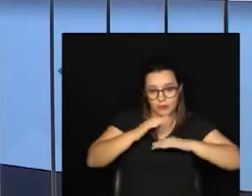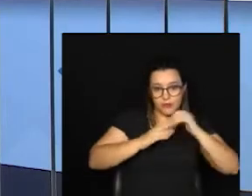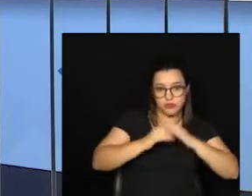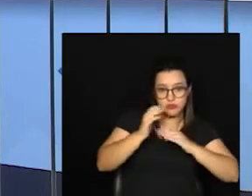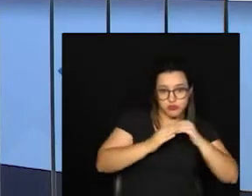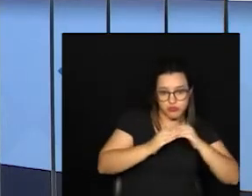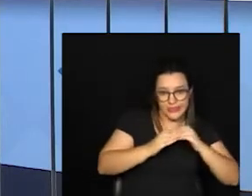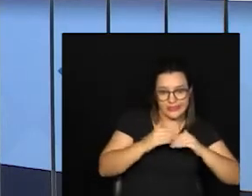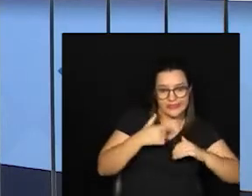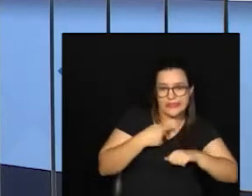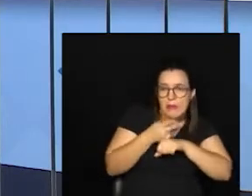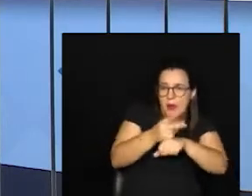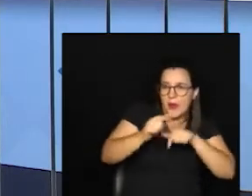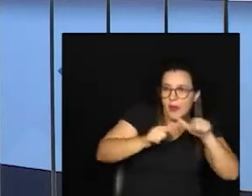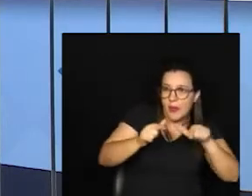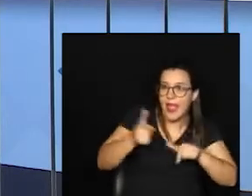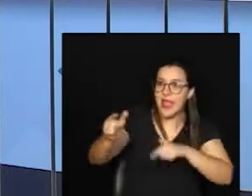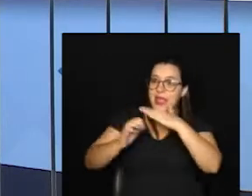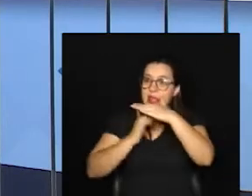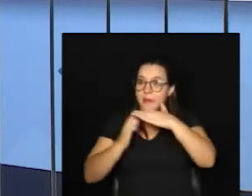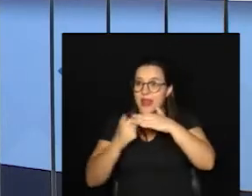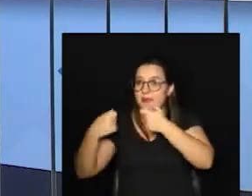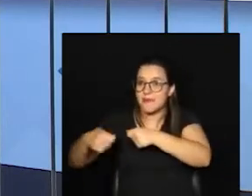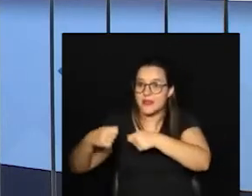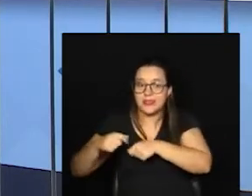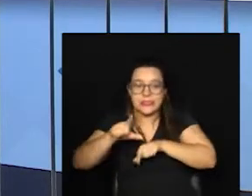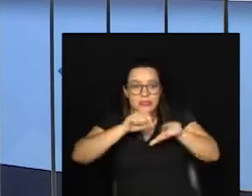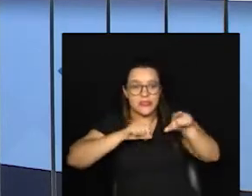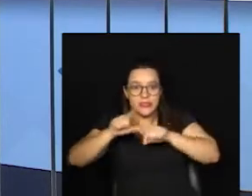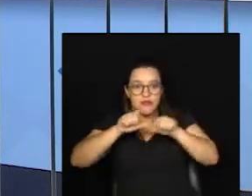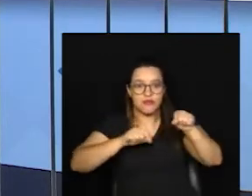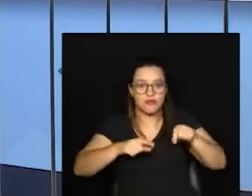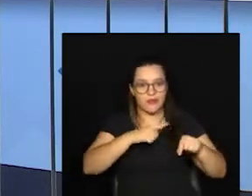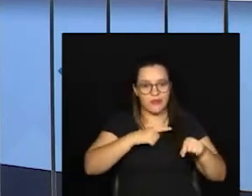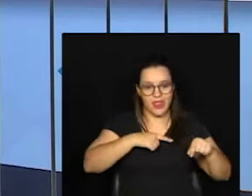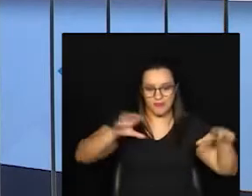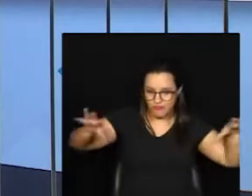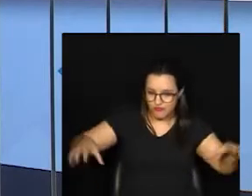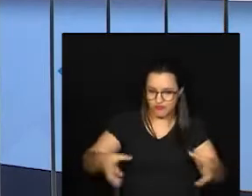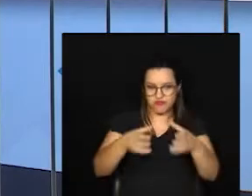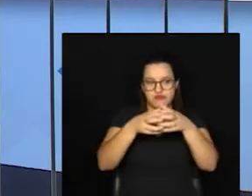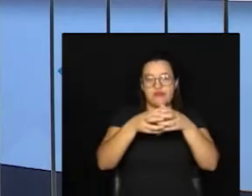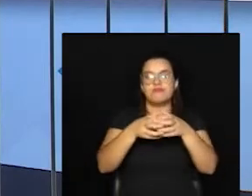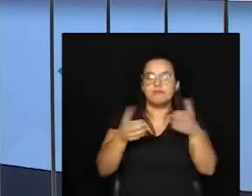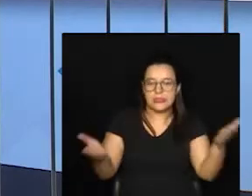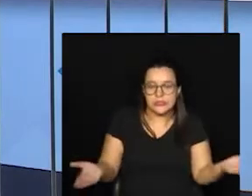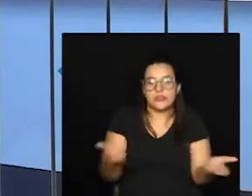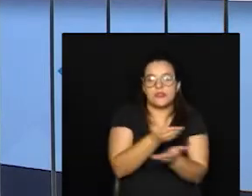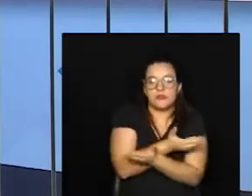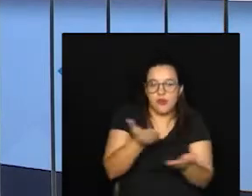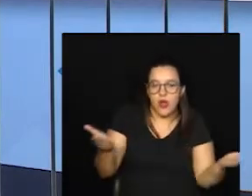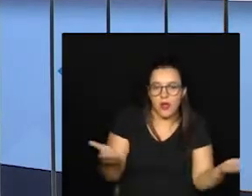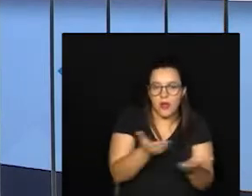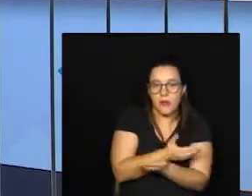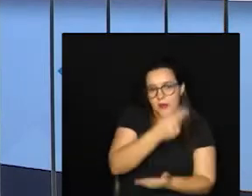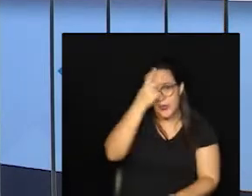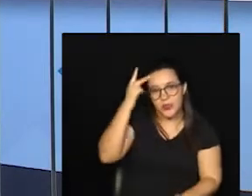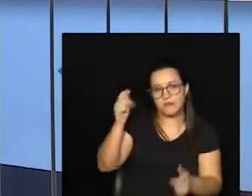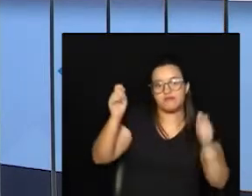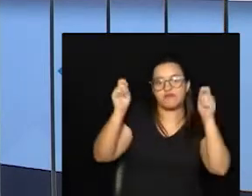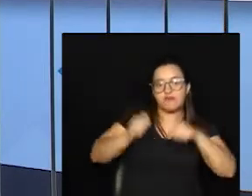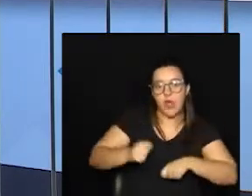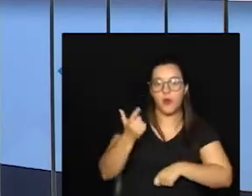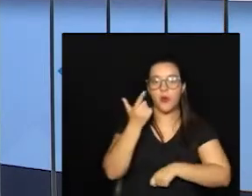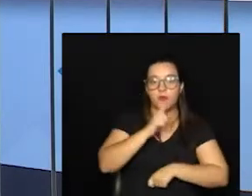as empresas que tenham essa vaga, façam aí um encontro dessas informações para que mais pessoas possam ter a